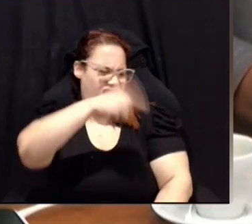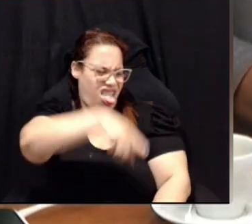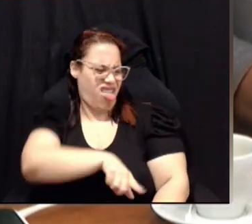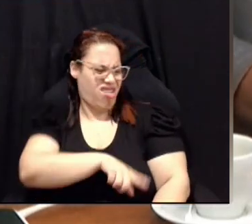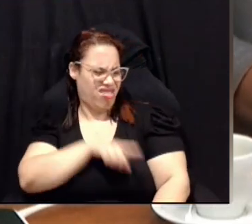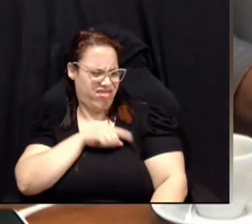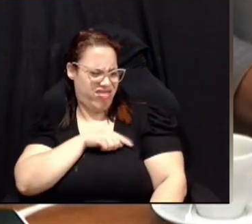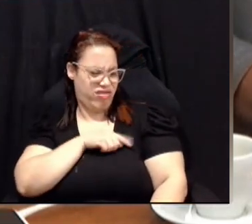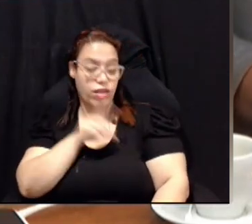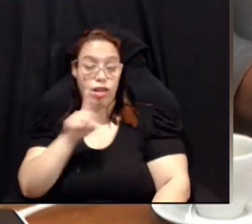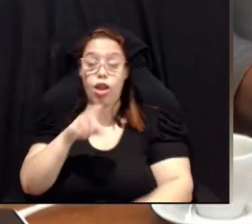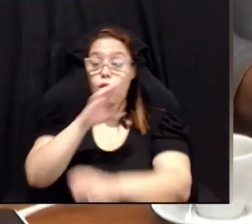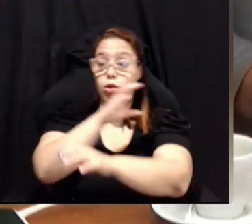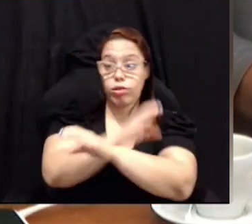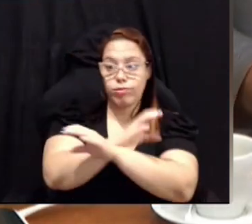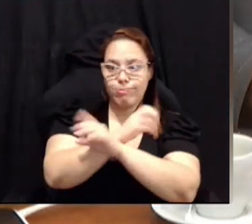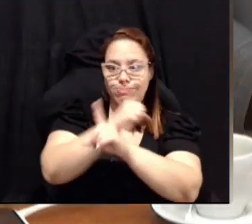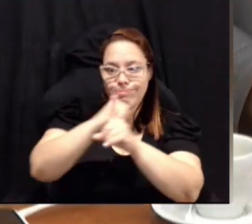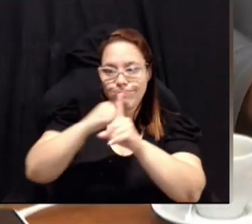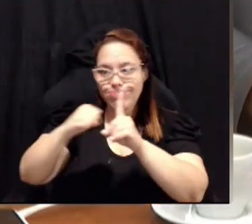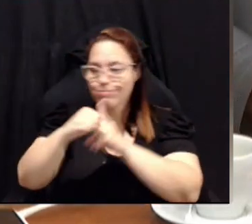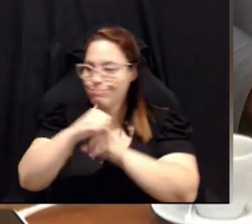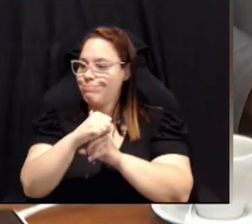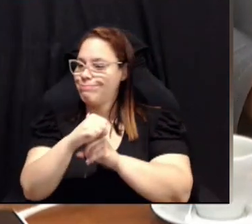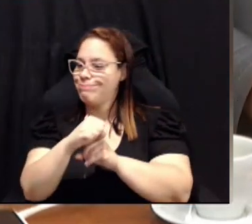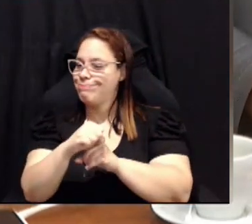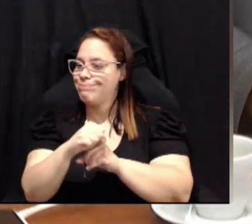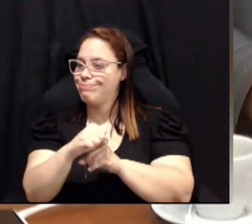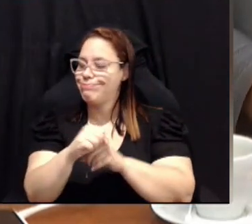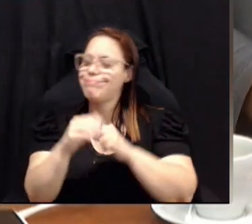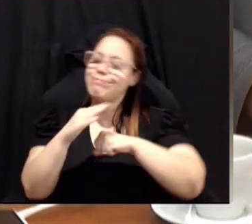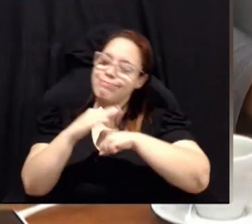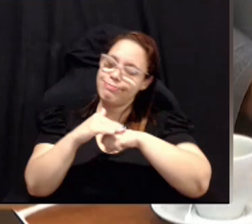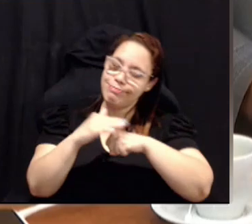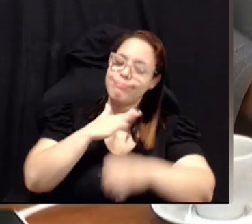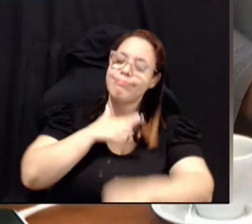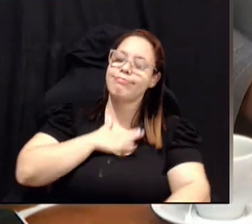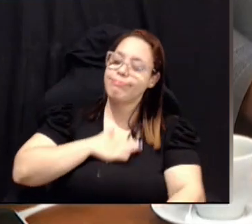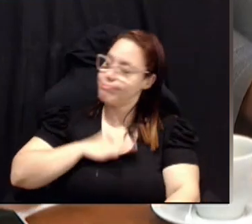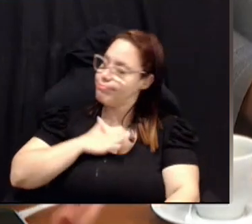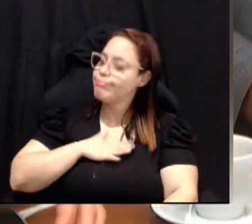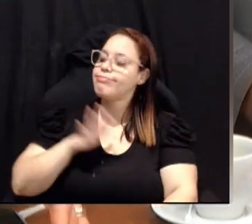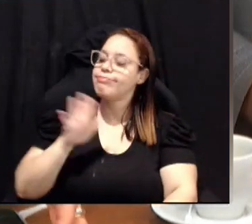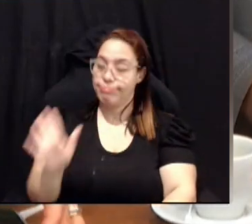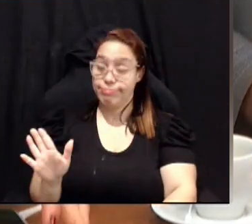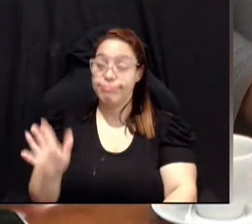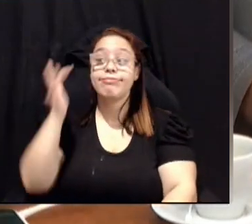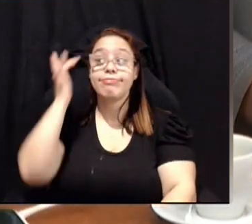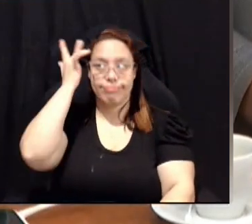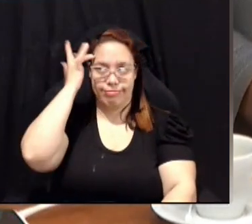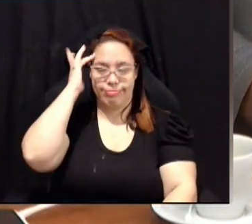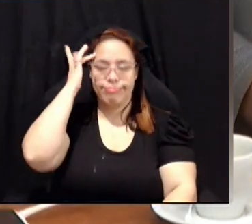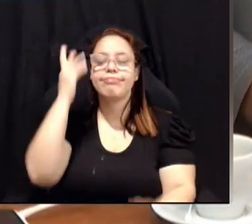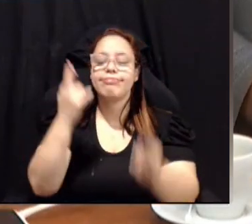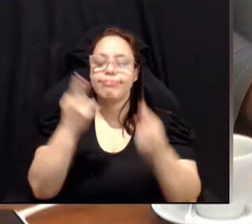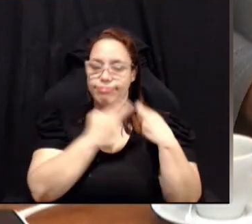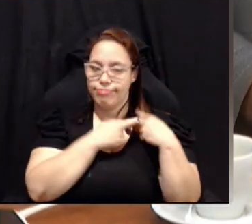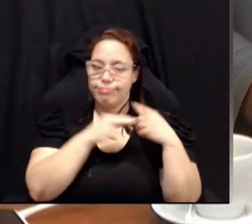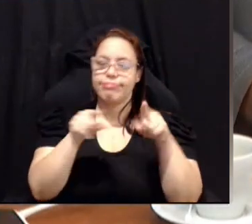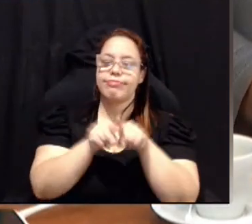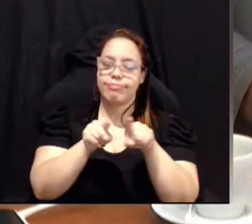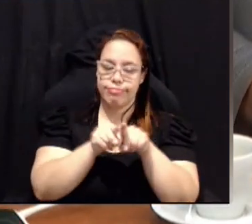sociedade civil de uma forma muito carinhosa. Então, a gente acha que isso foi responsável também por